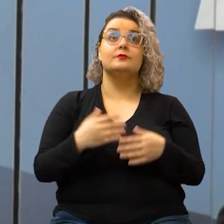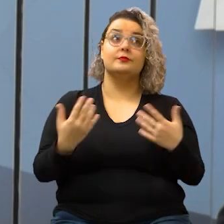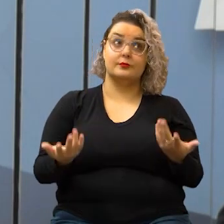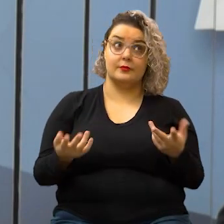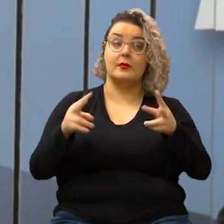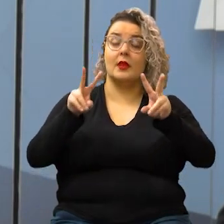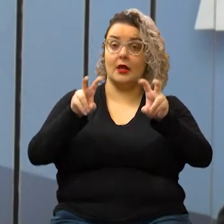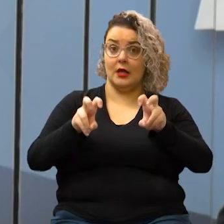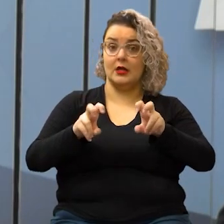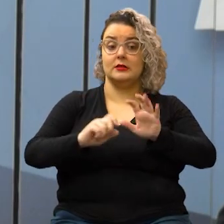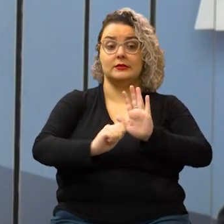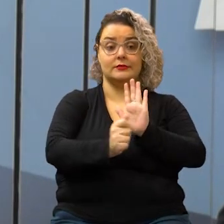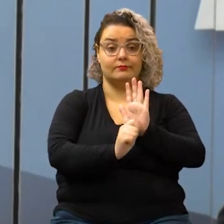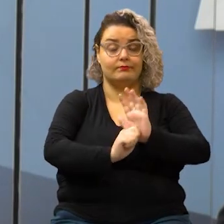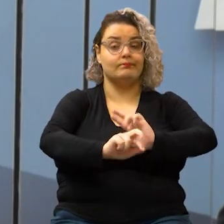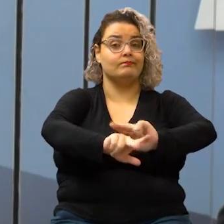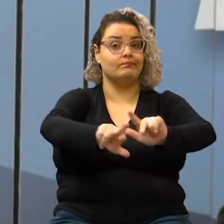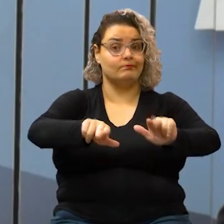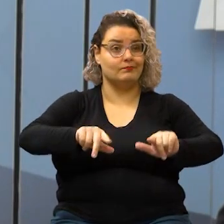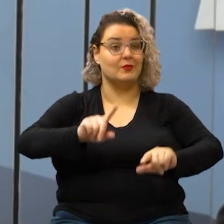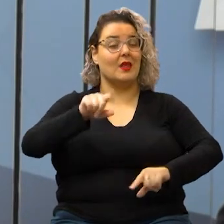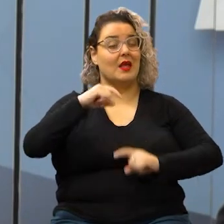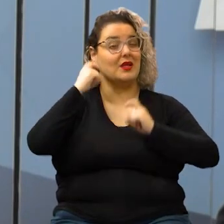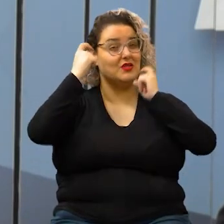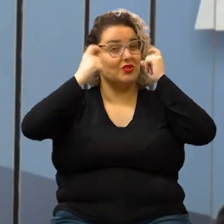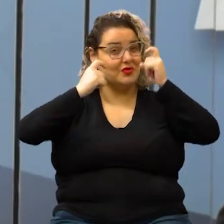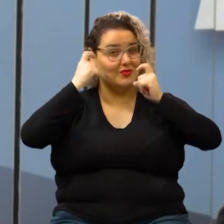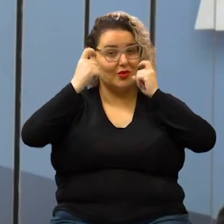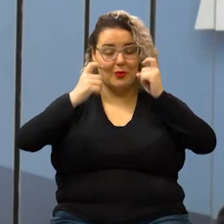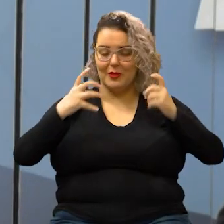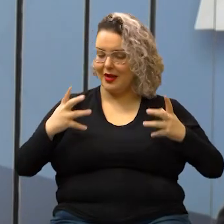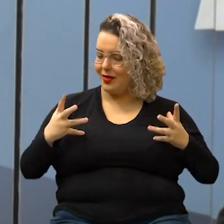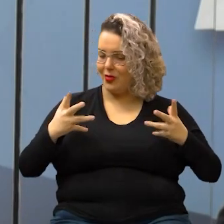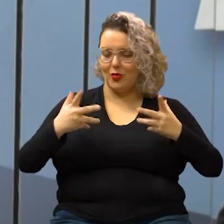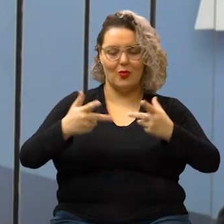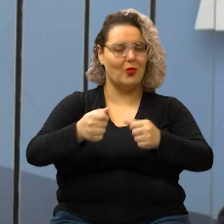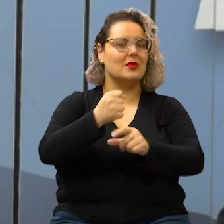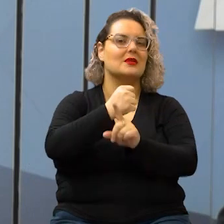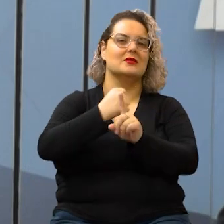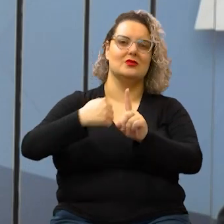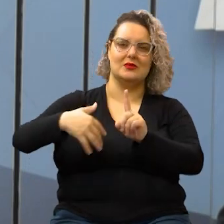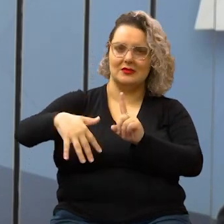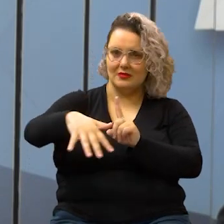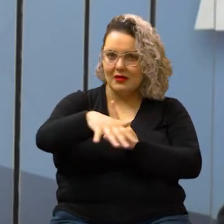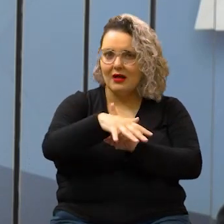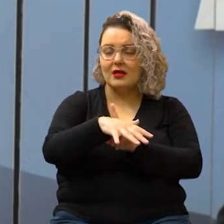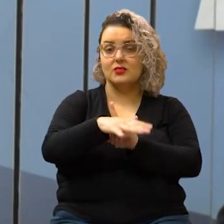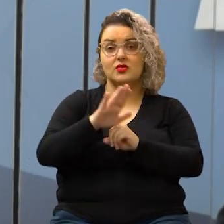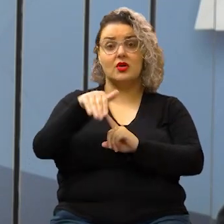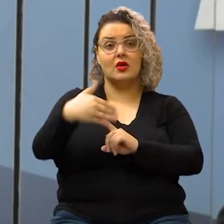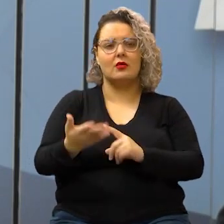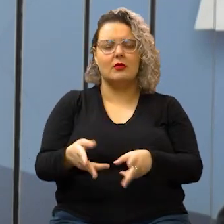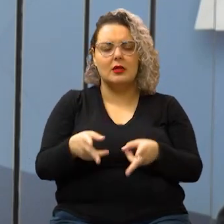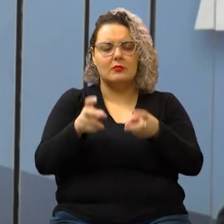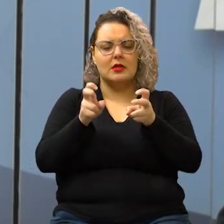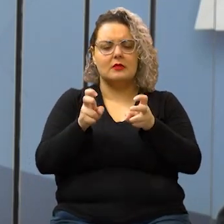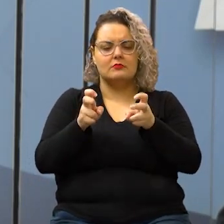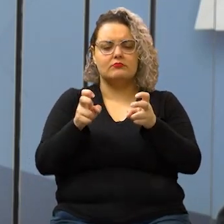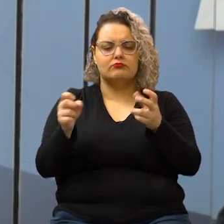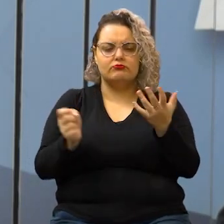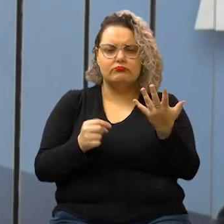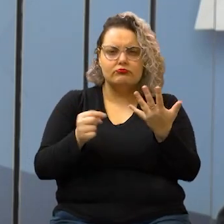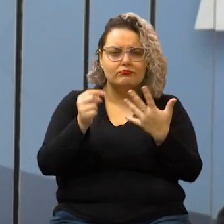das drogas é algo de preocupação para toda a sociedade, né? E quando a gente se depara com a questão